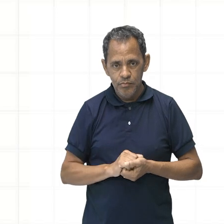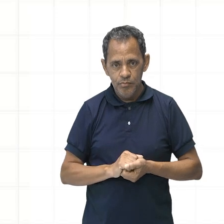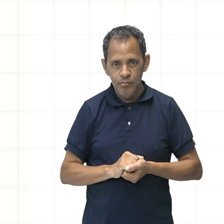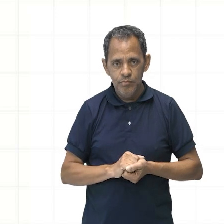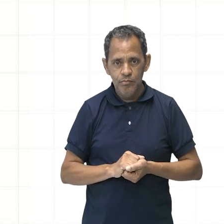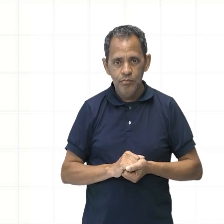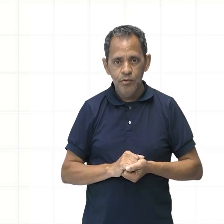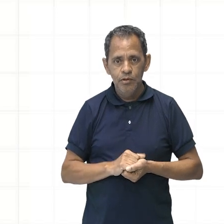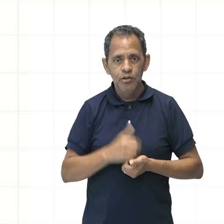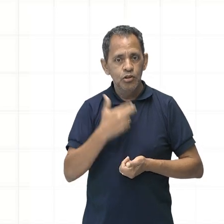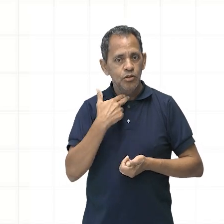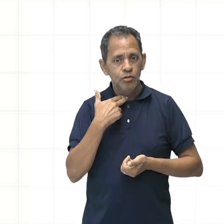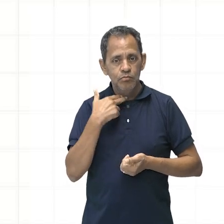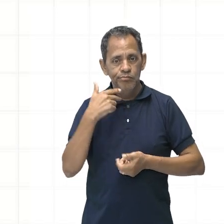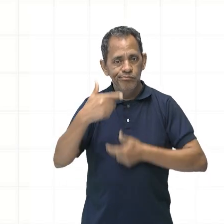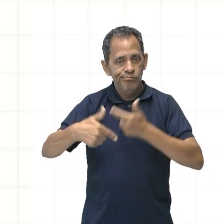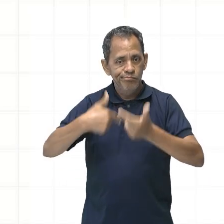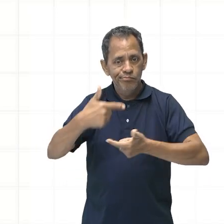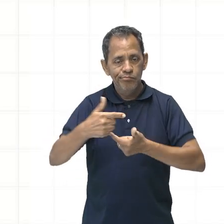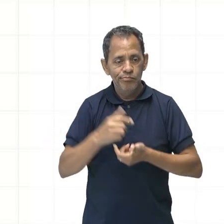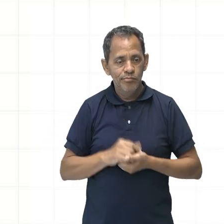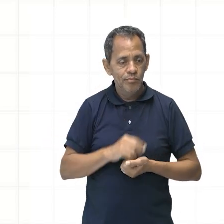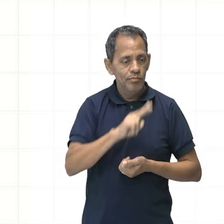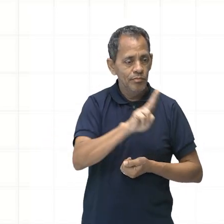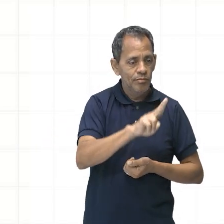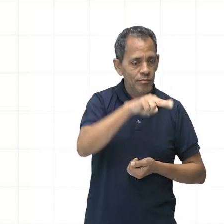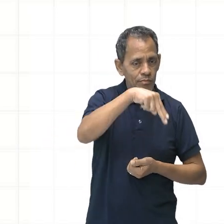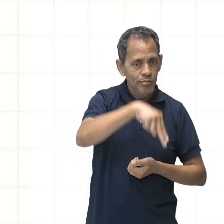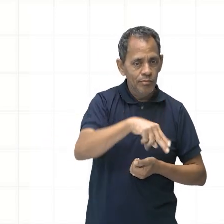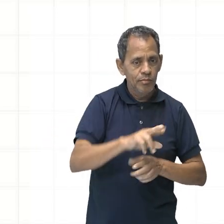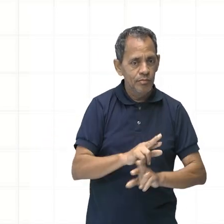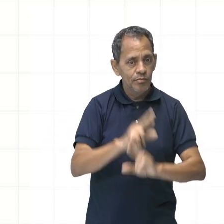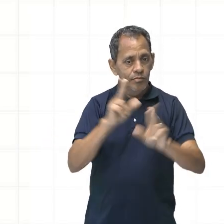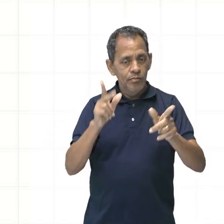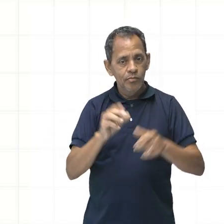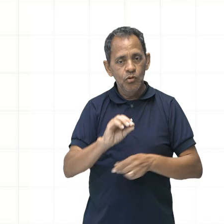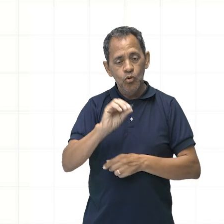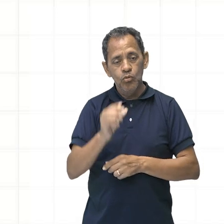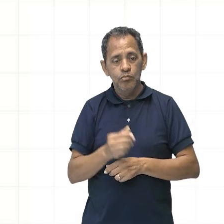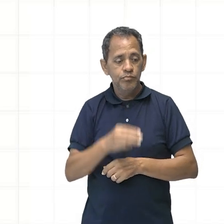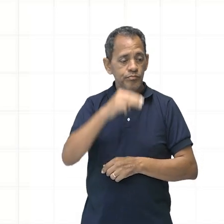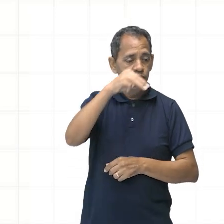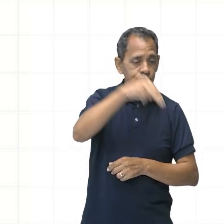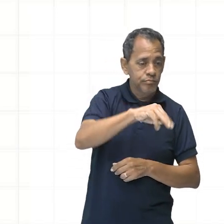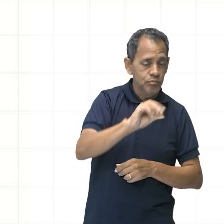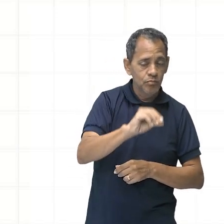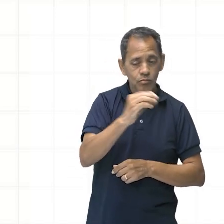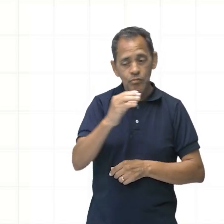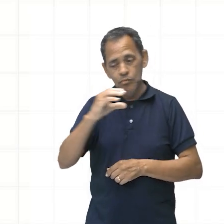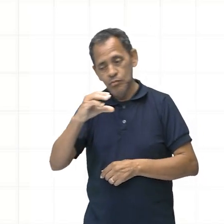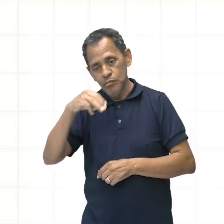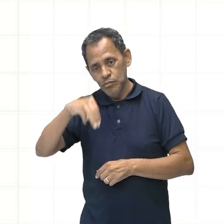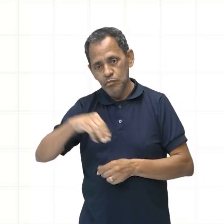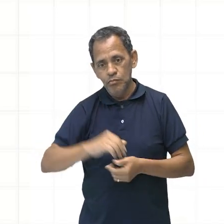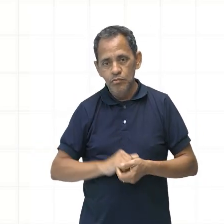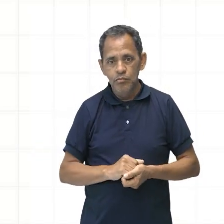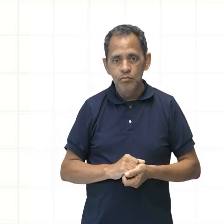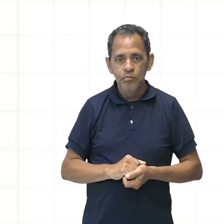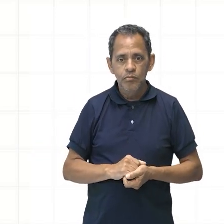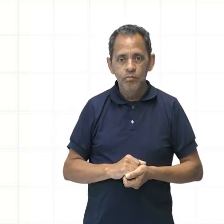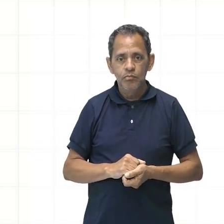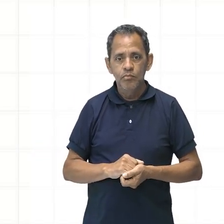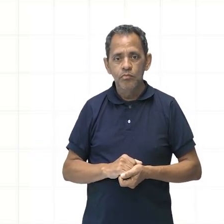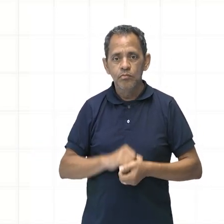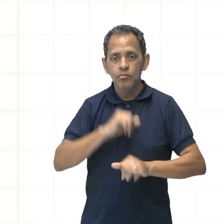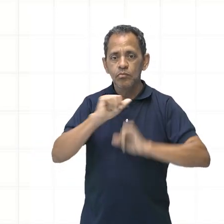eu não posso trabalhar com unidades diferentes. Ou eu passo tudo para metro, ou eu passo tudo para centímetros. Se eu for passar tudo para metro,